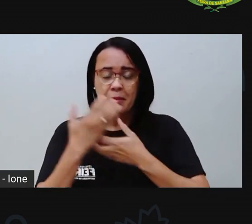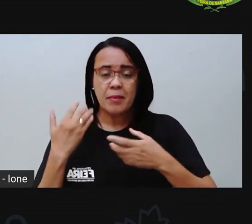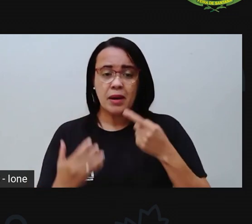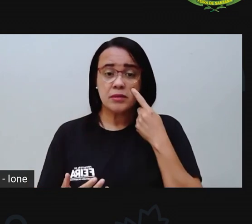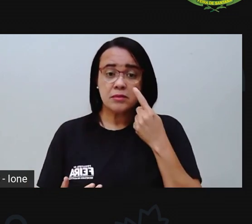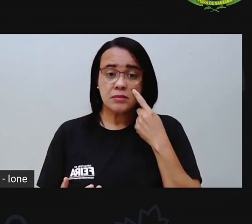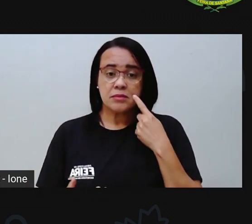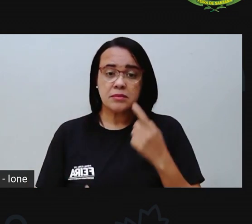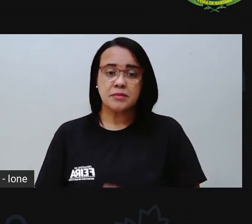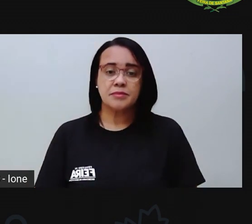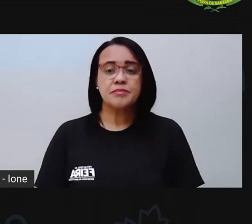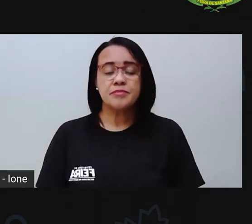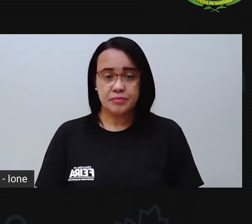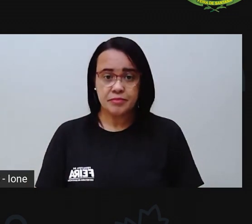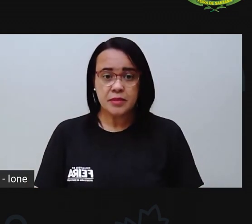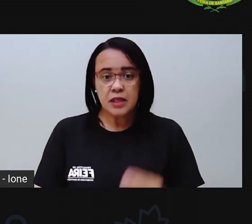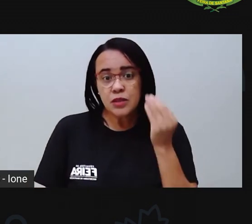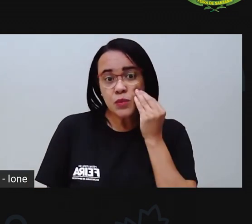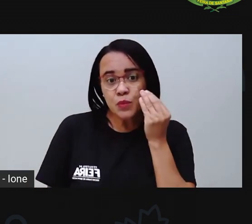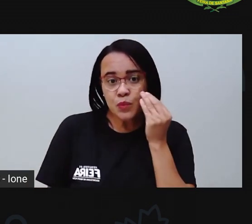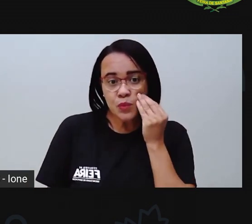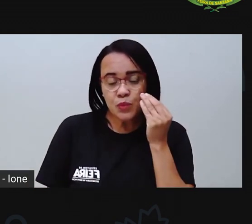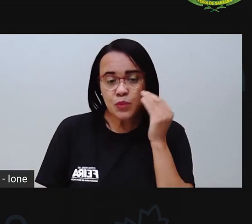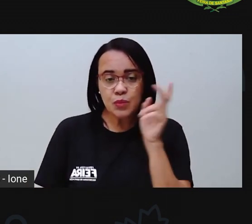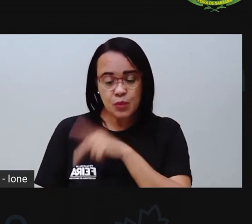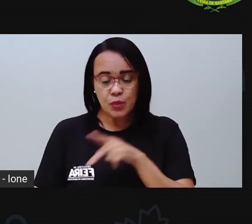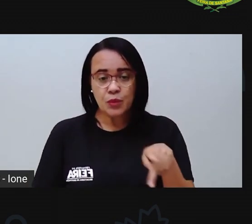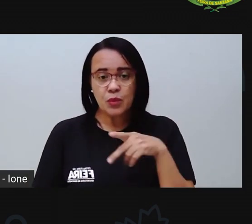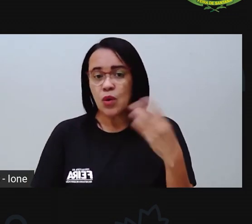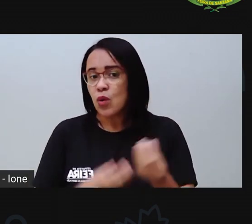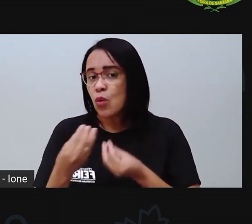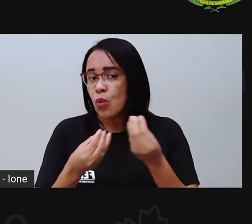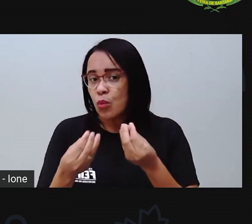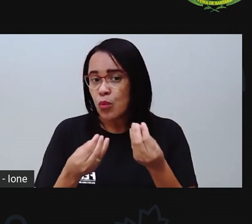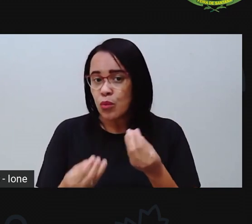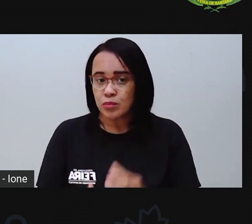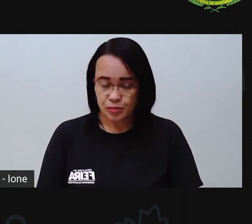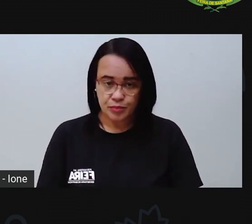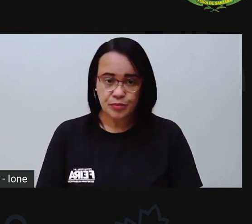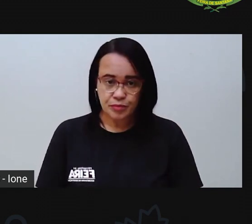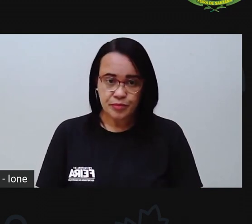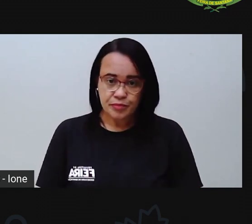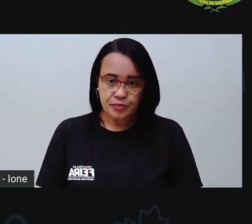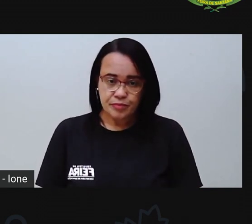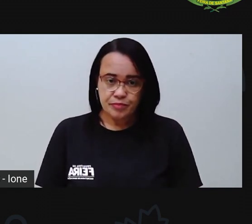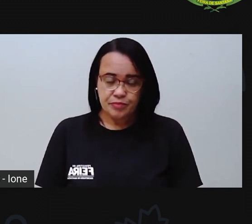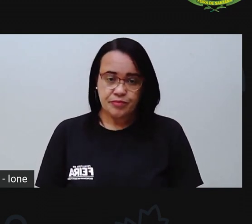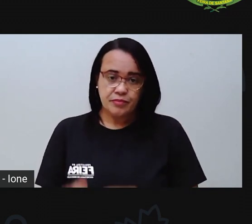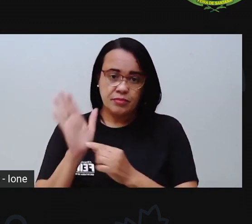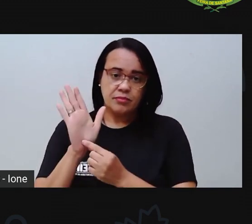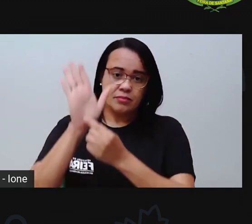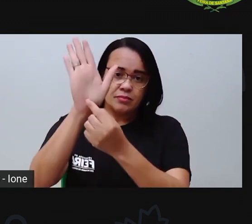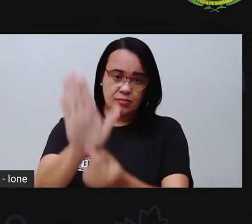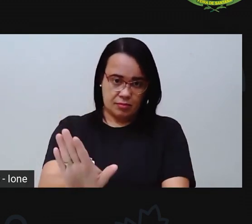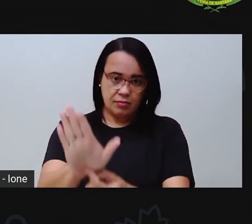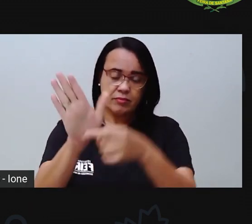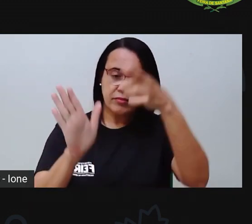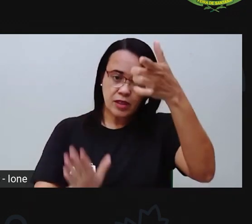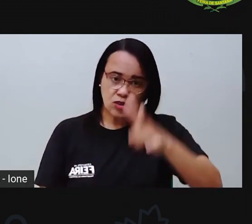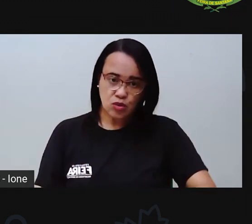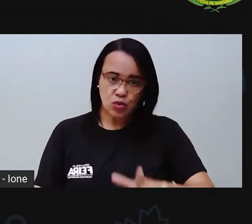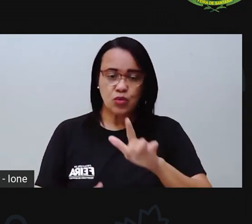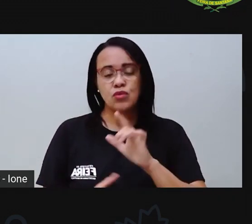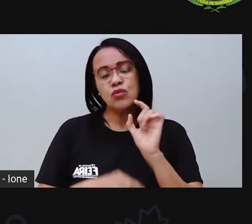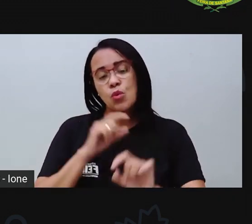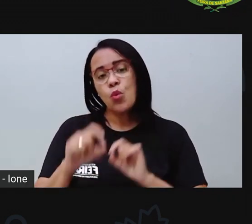Quem quer tentar com a Pro? Vamos lá? Então, vamos lá, ó. A Pro vai botar aqui de novo para vocês verem,